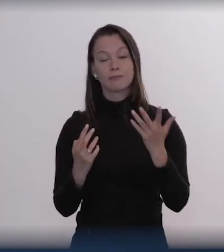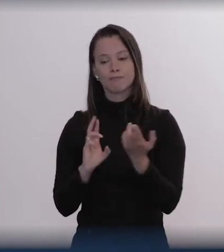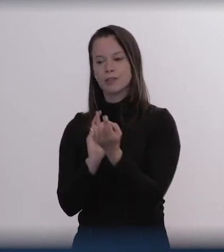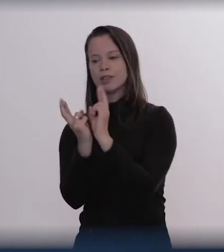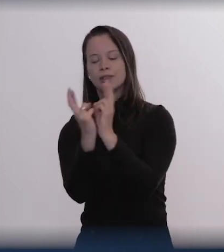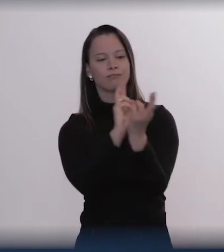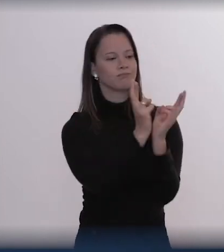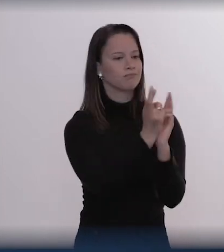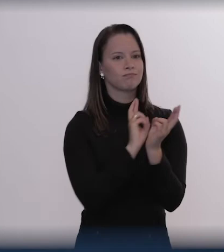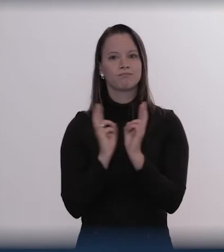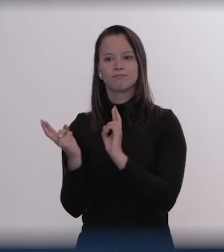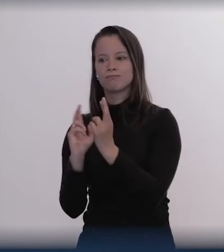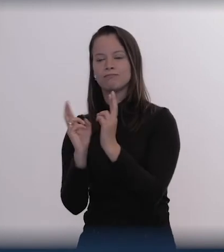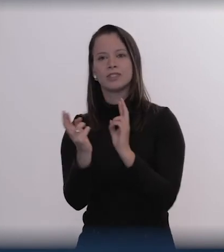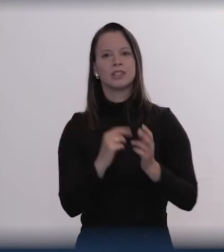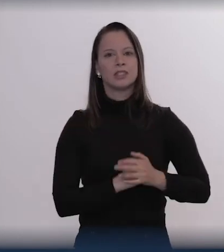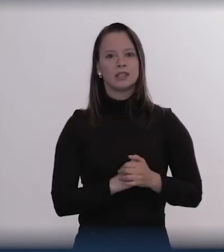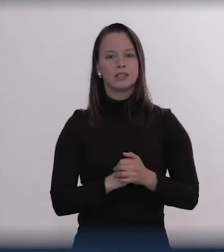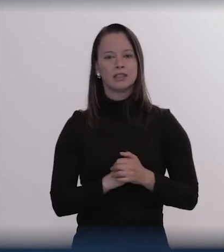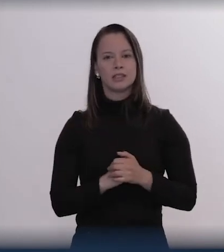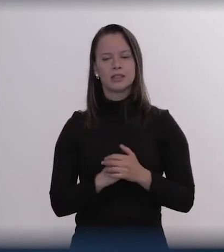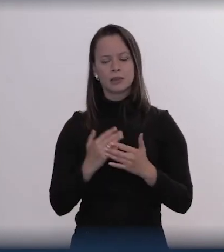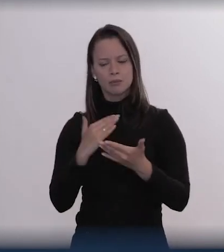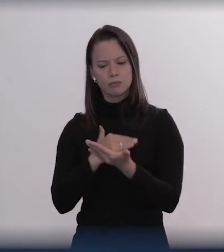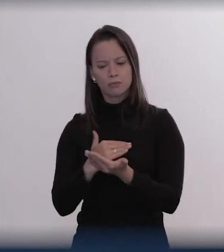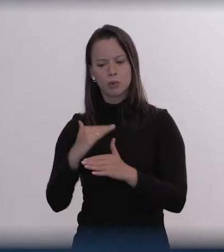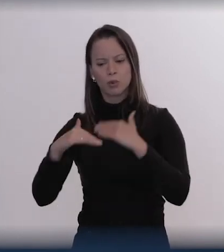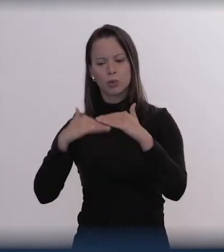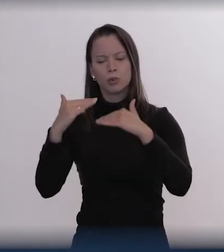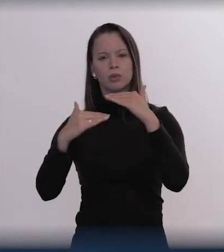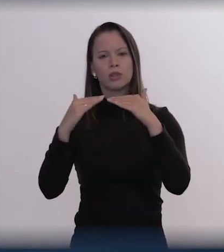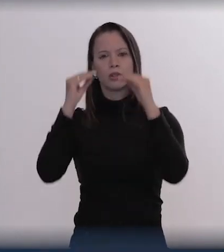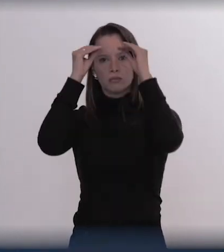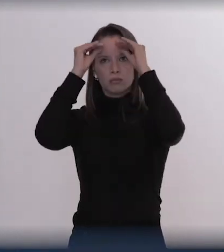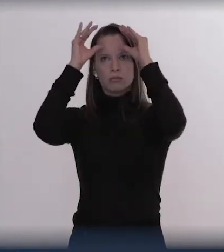deixam marcas simbólicas que fazem parte do processo de constituição de cada um.